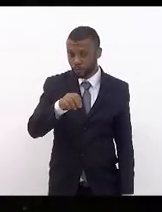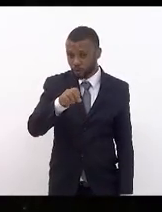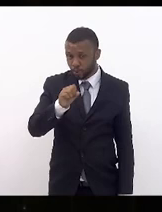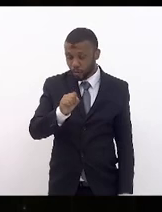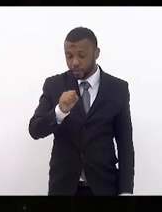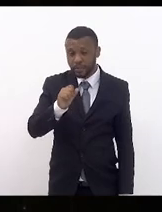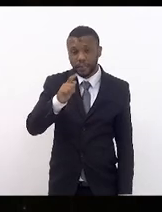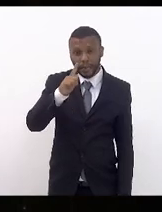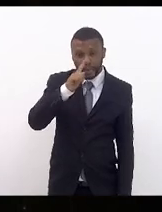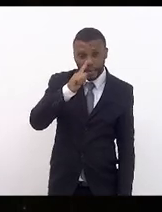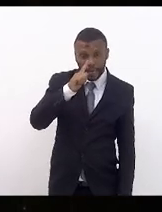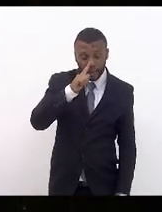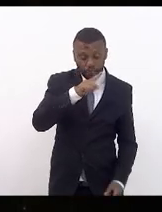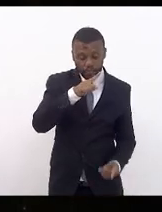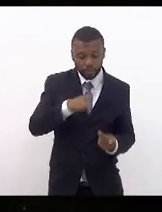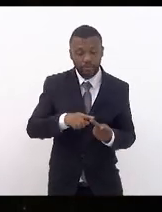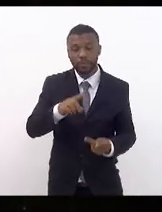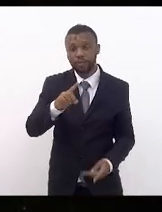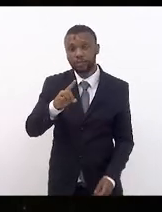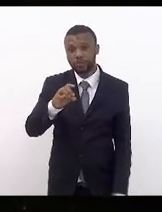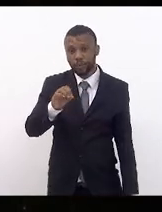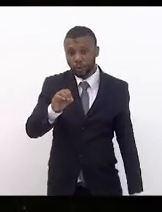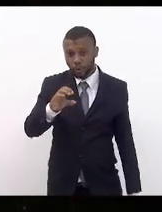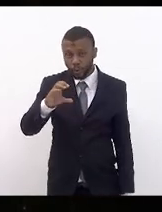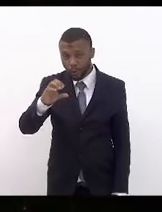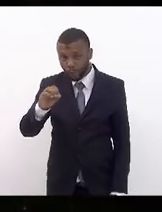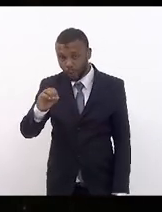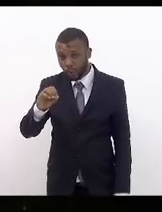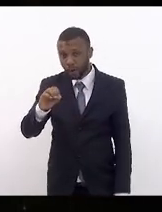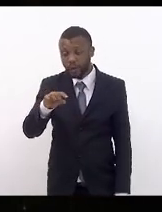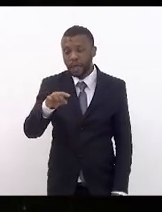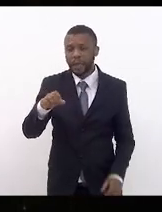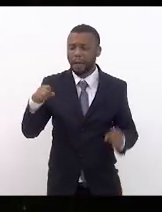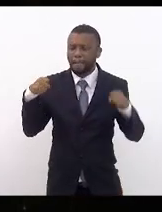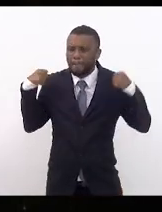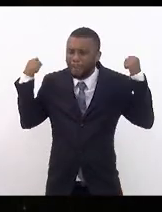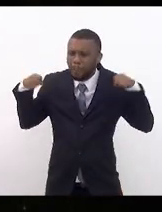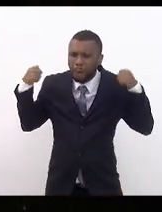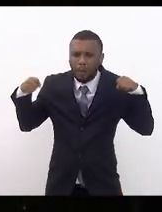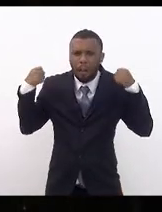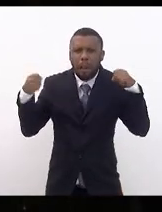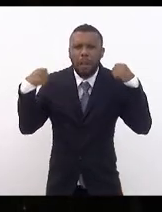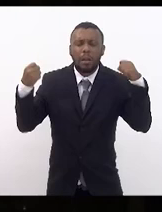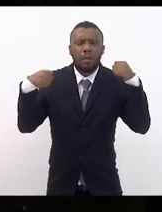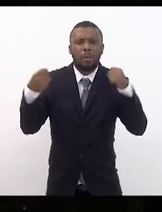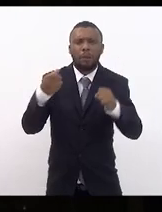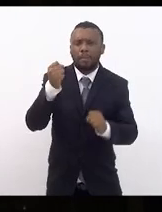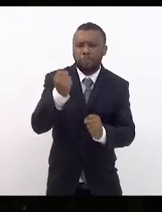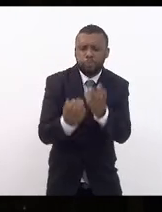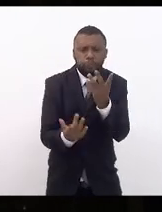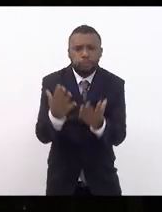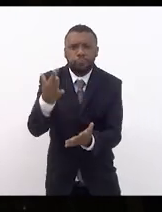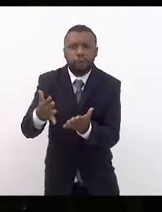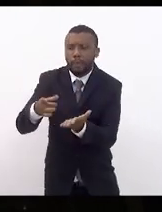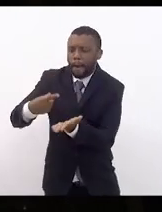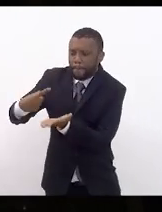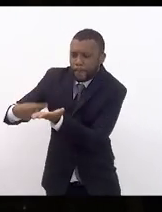dioco. Dioco é correr até levantar poeira para atender os seus